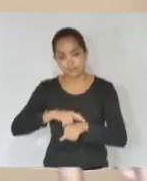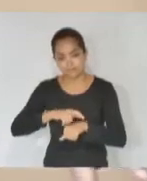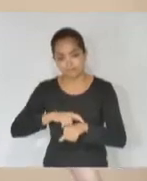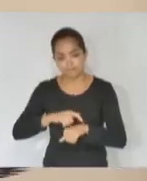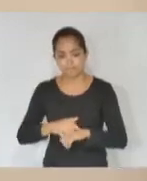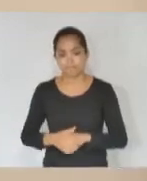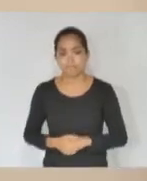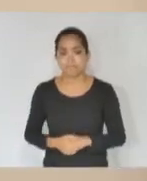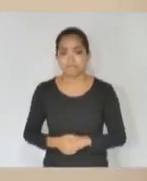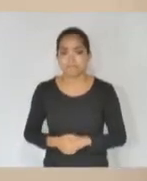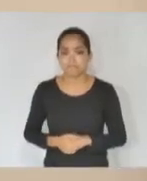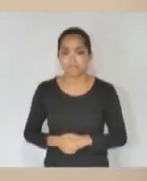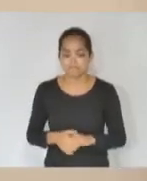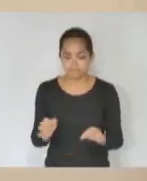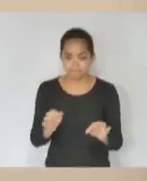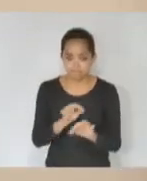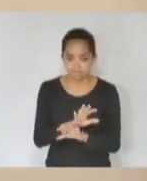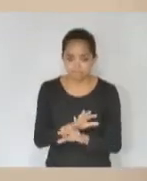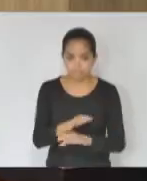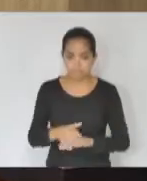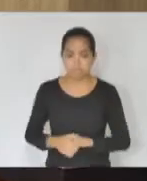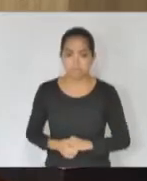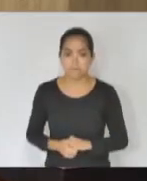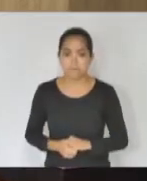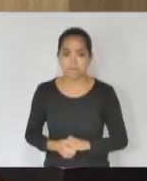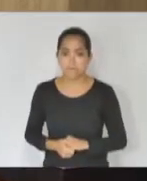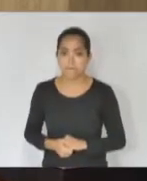regimental. Está encerrada a presente sessão.